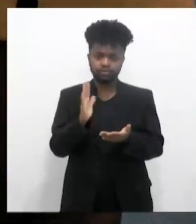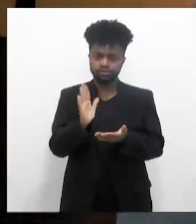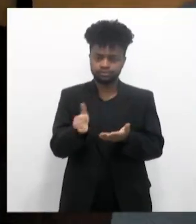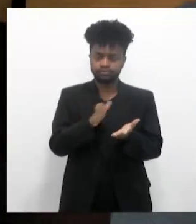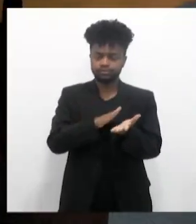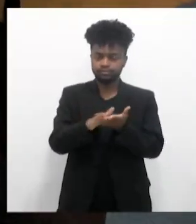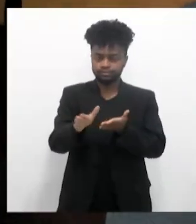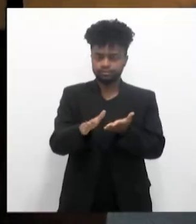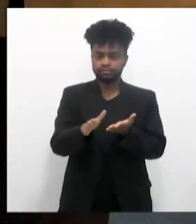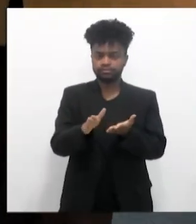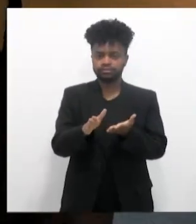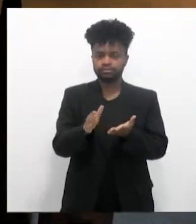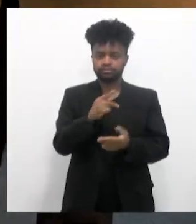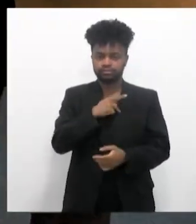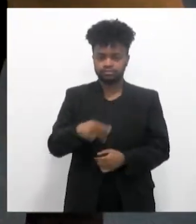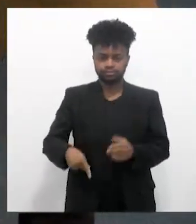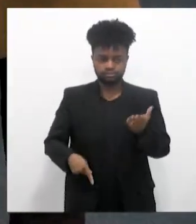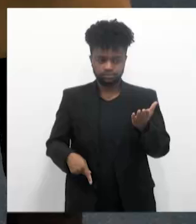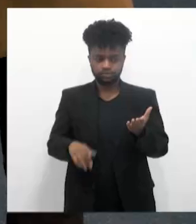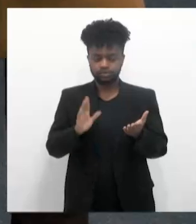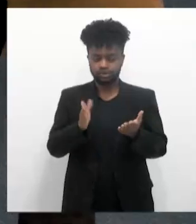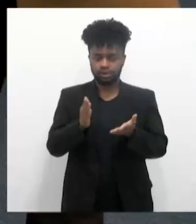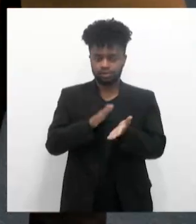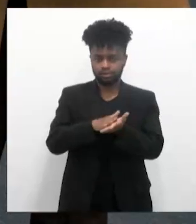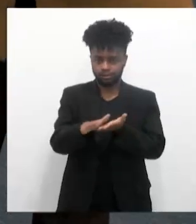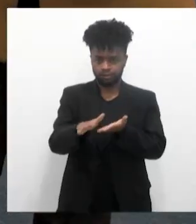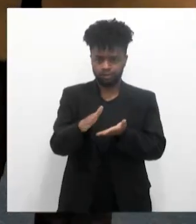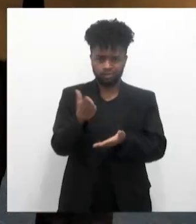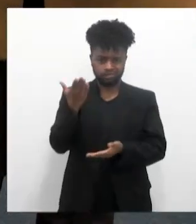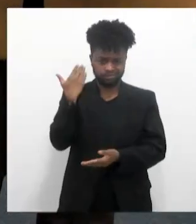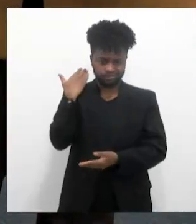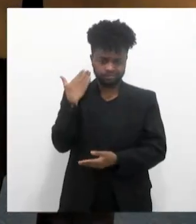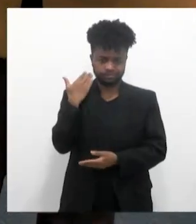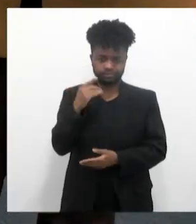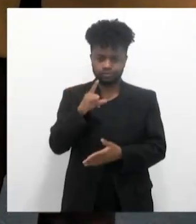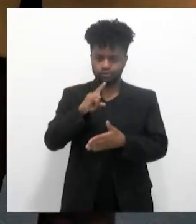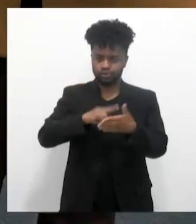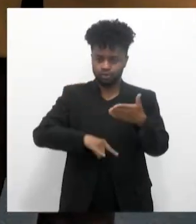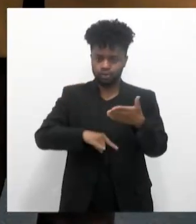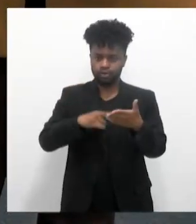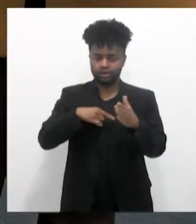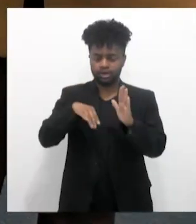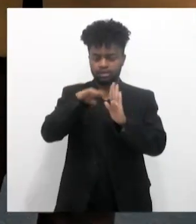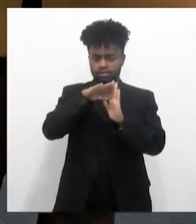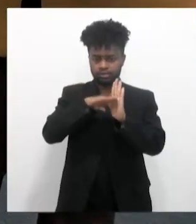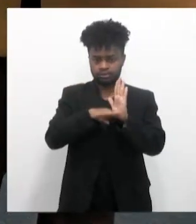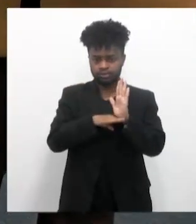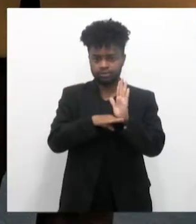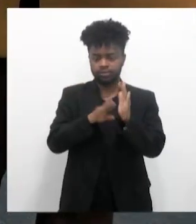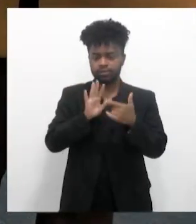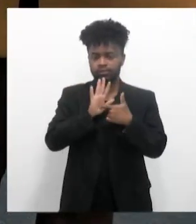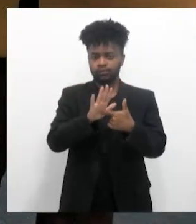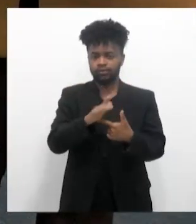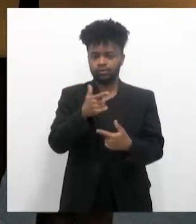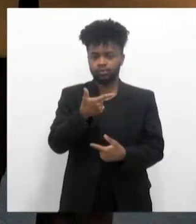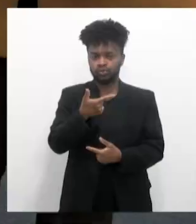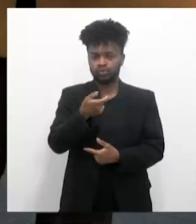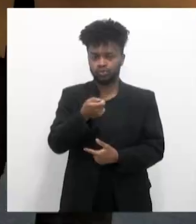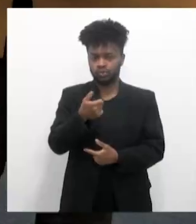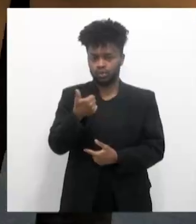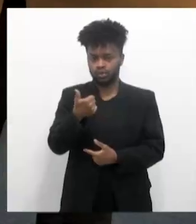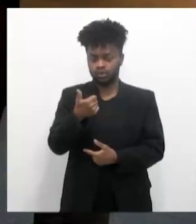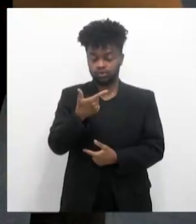publicado, presidente Delaroli, há dias atrás, um documento com uma lista de